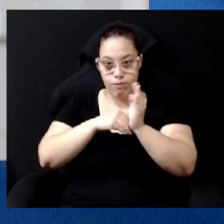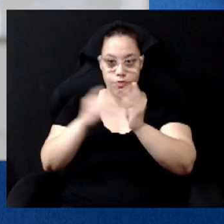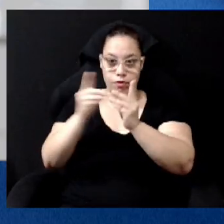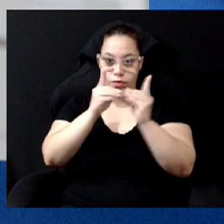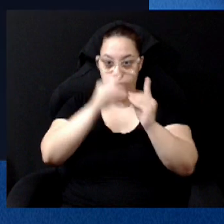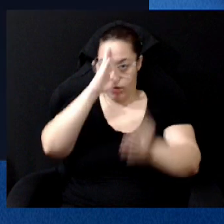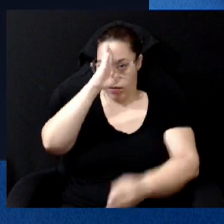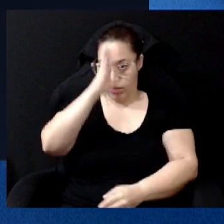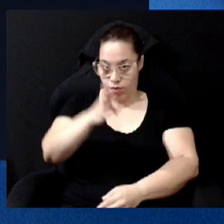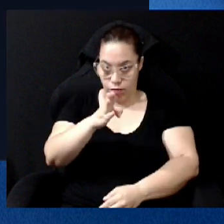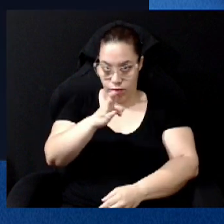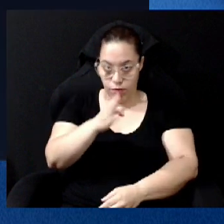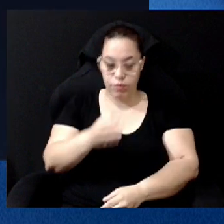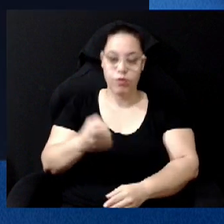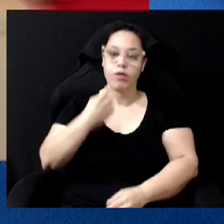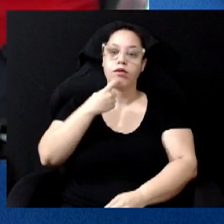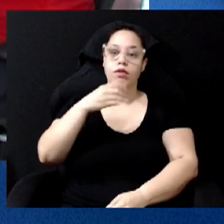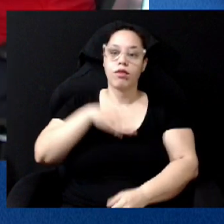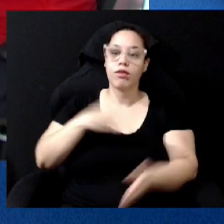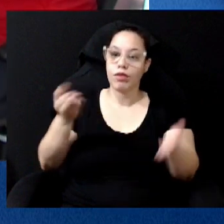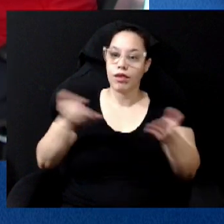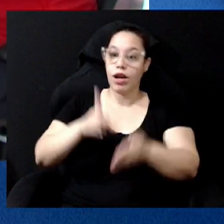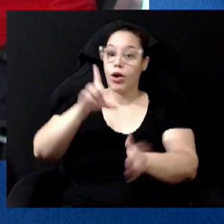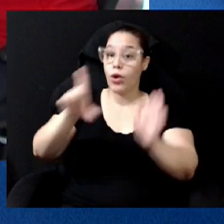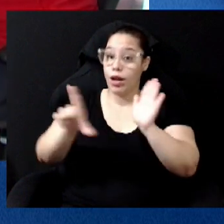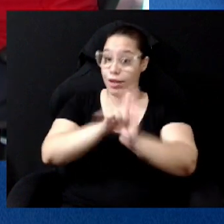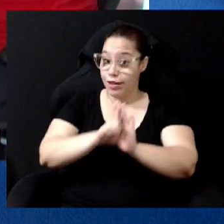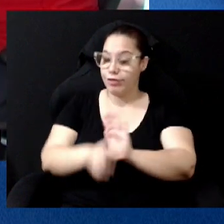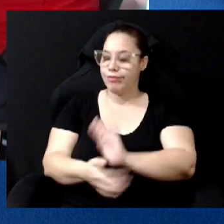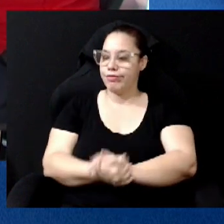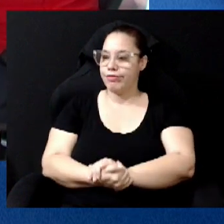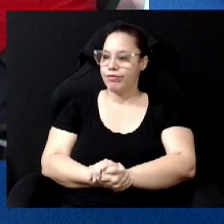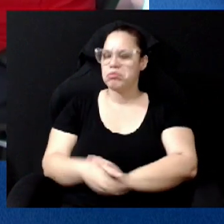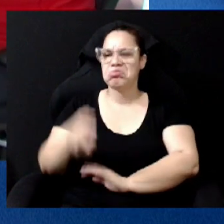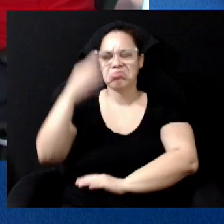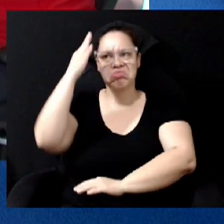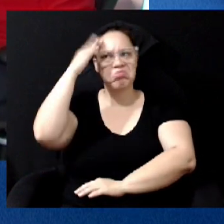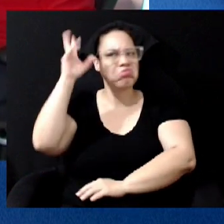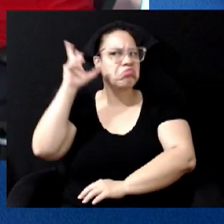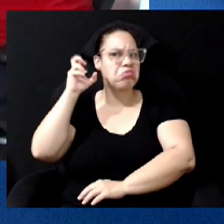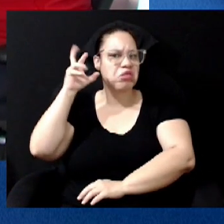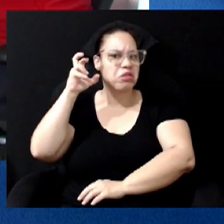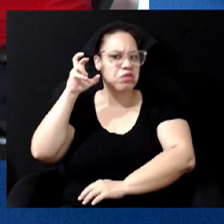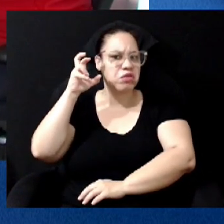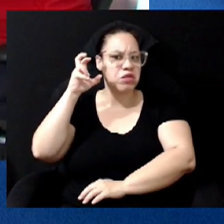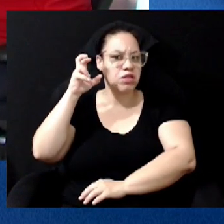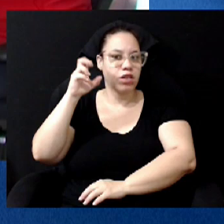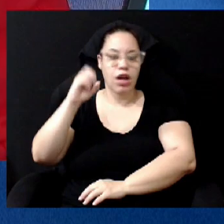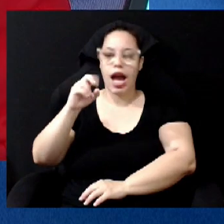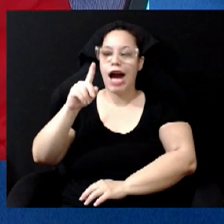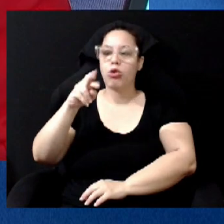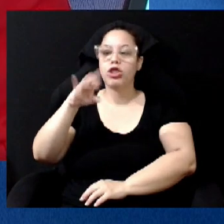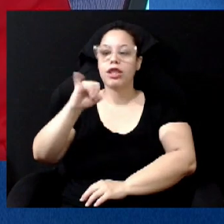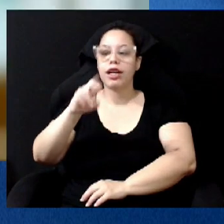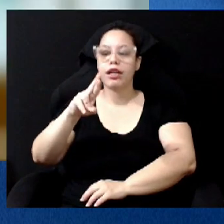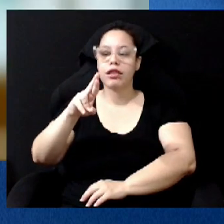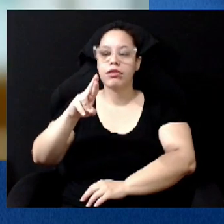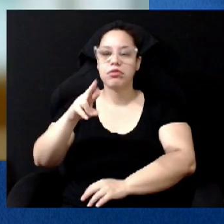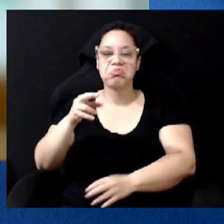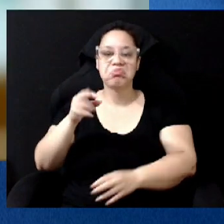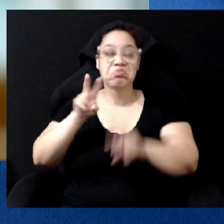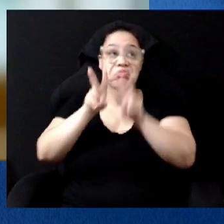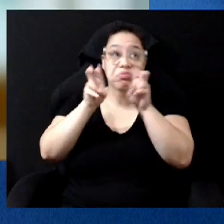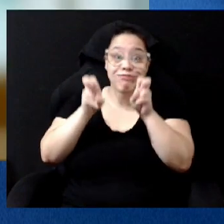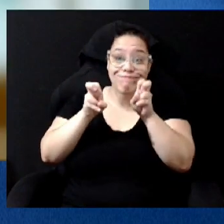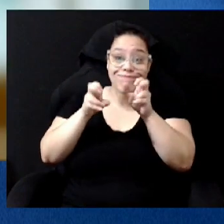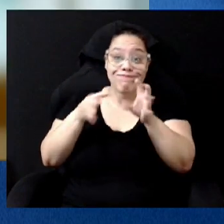em Campinas, agora é lei. Você já ouviu falar em outlier? Essa expressão tem conquistado